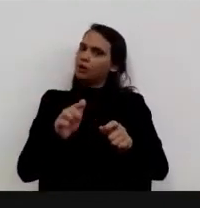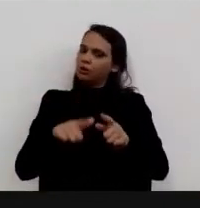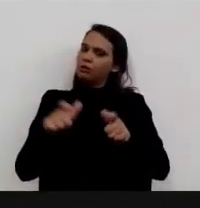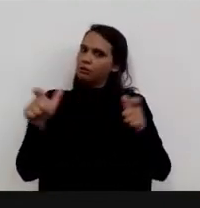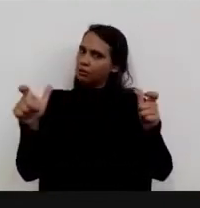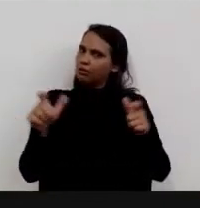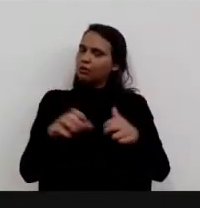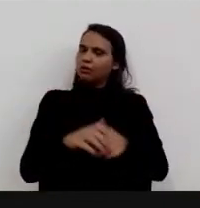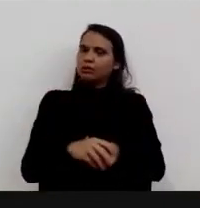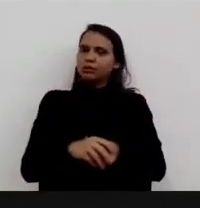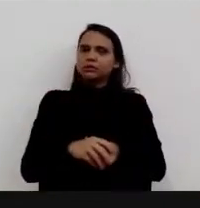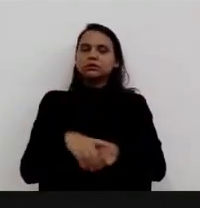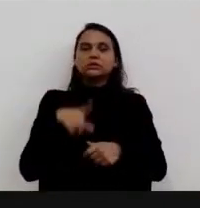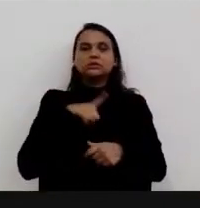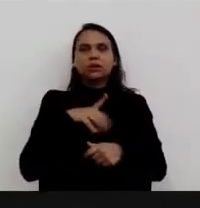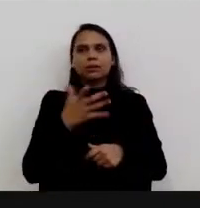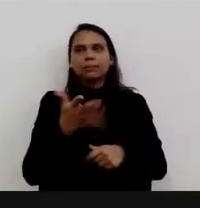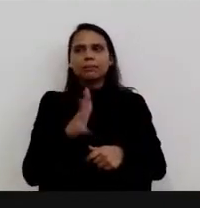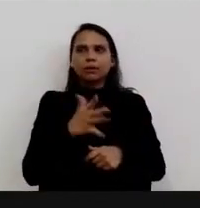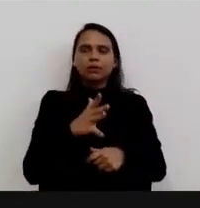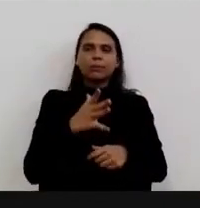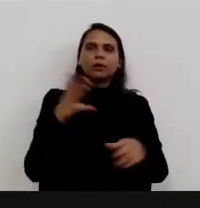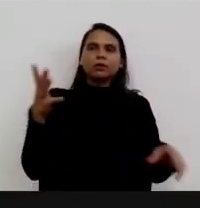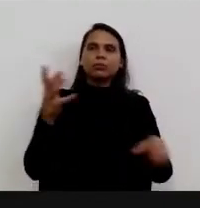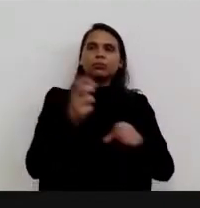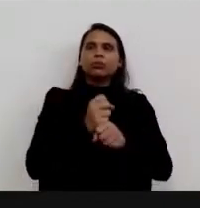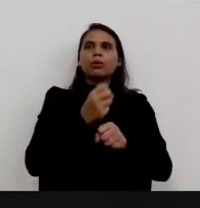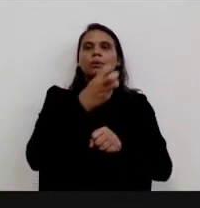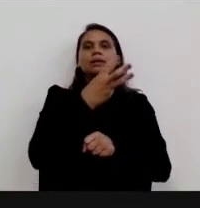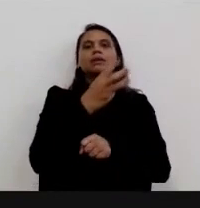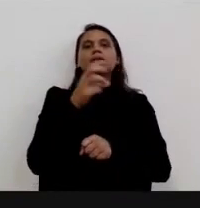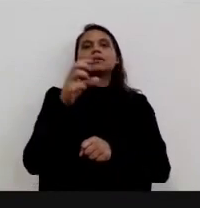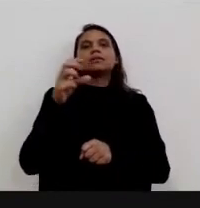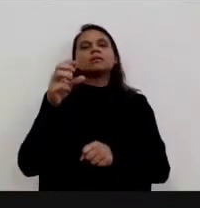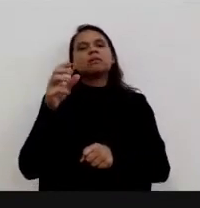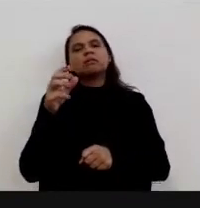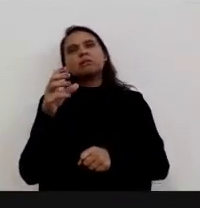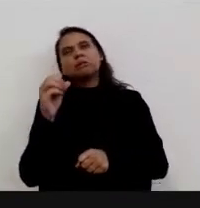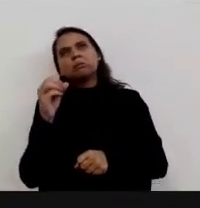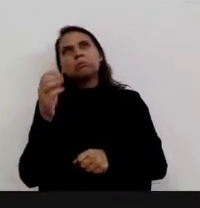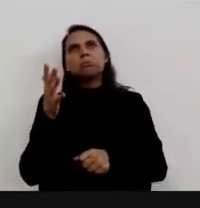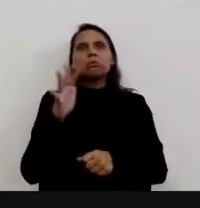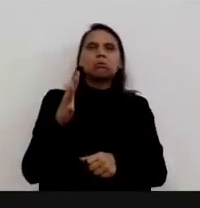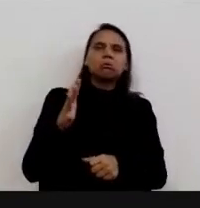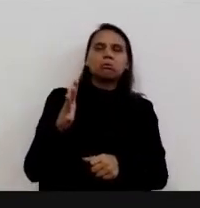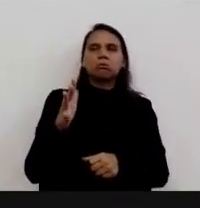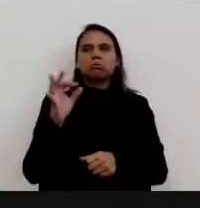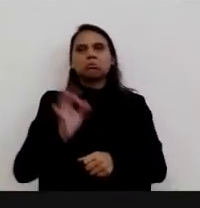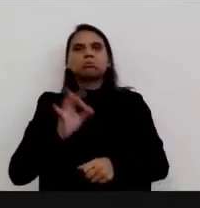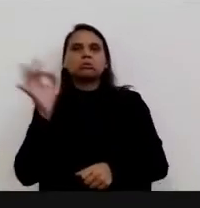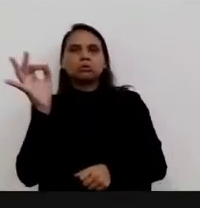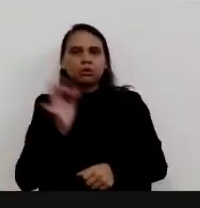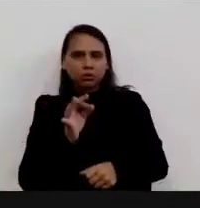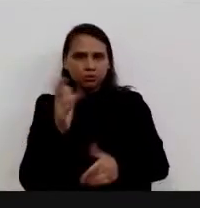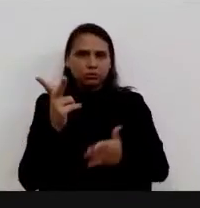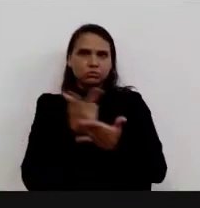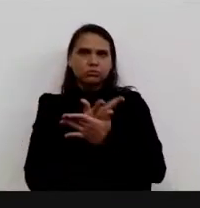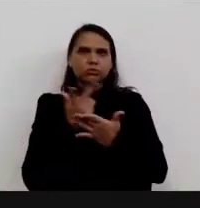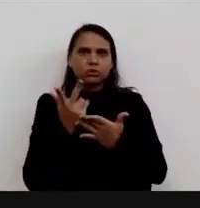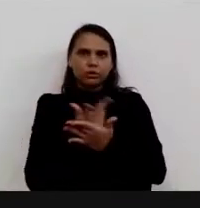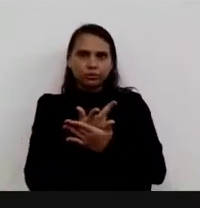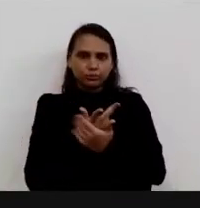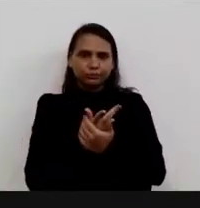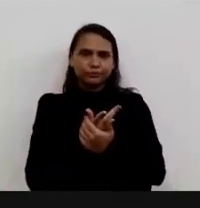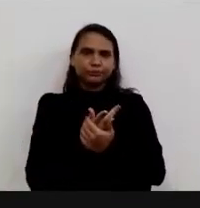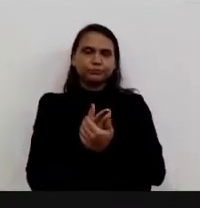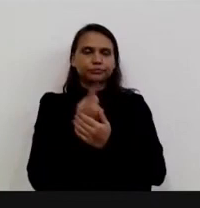aí de 30 e pouco, né, que é a média geral de erros. E, a partir disso, a gente escolheu a ferramenta do Azure, porque entre elas